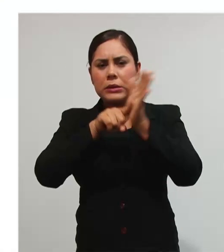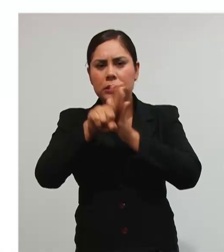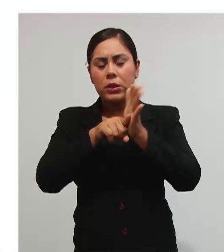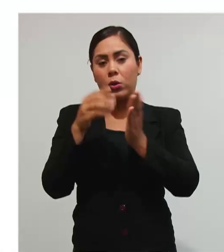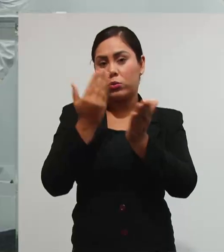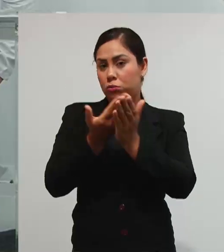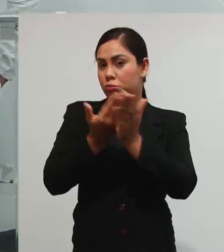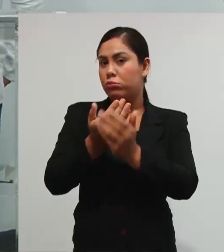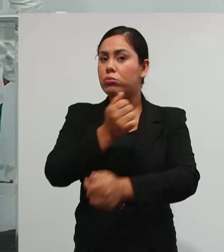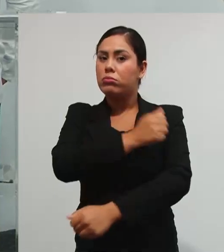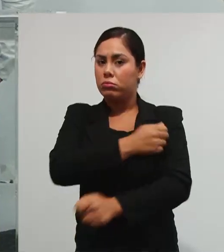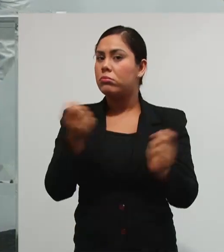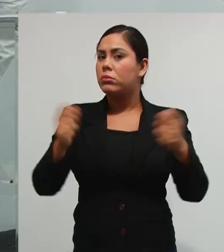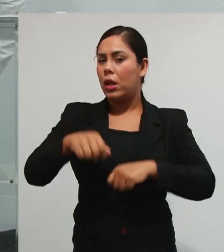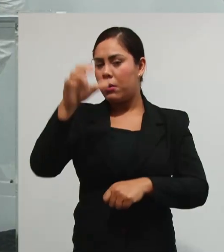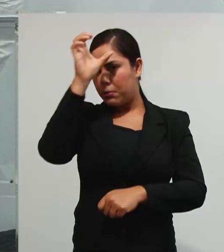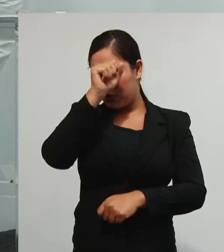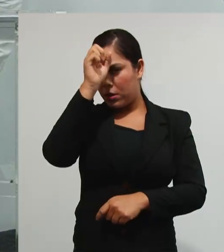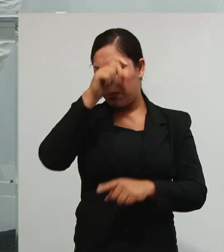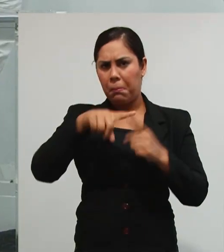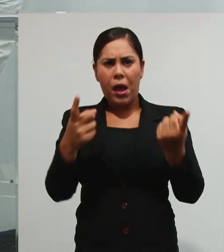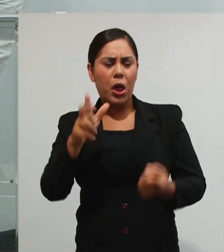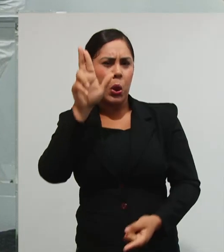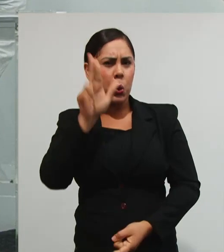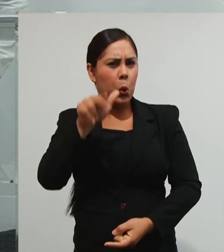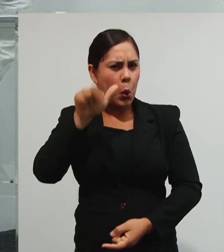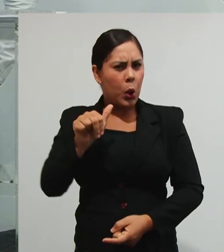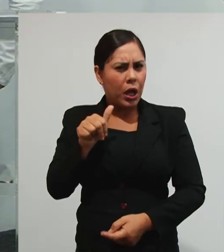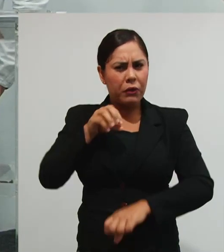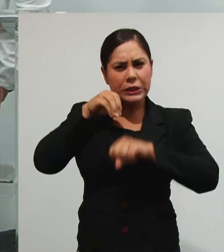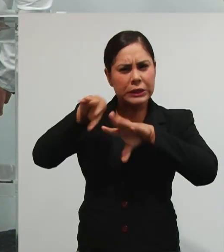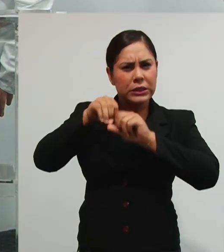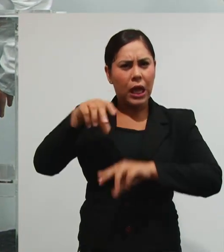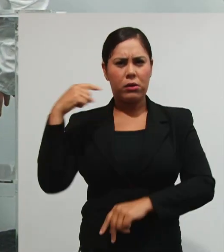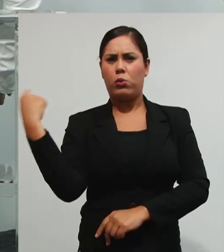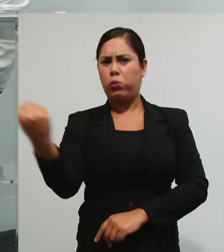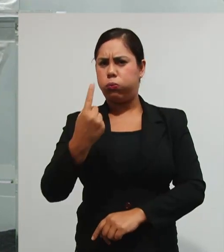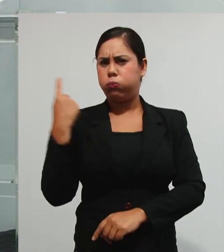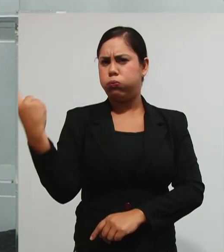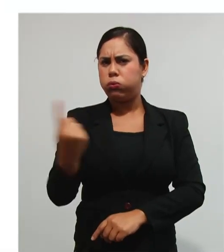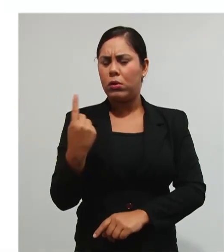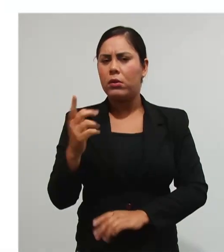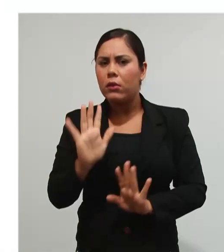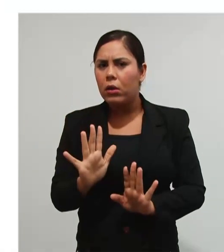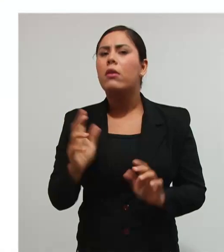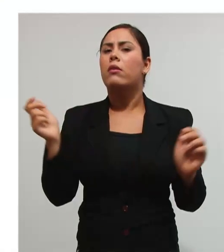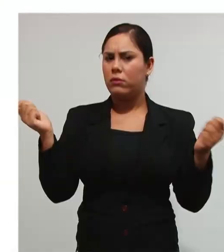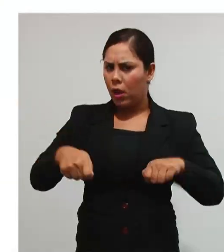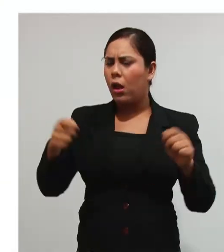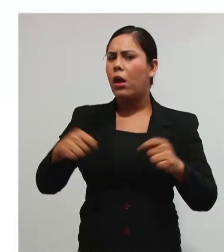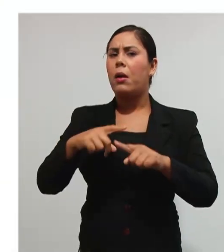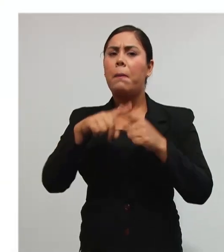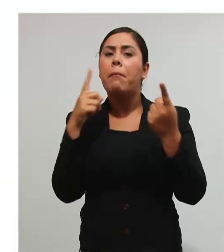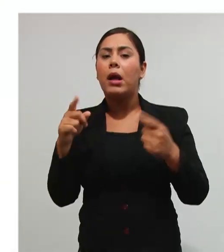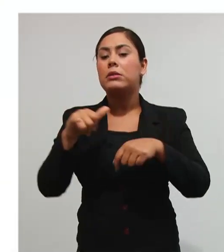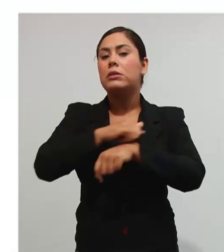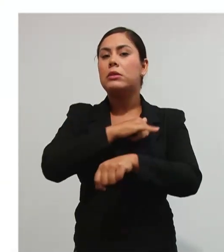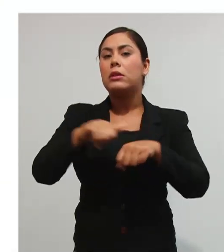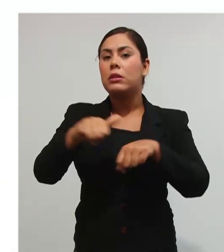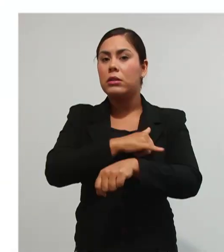Então, mas eu nunca vou ensinar sobre vulcão para meus alunos? Vou. Mas aí eu vou ter que fazer o quê? Através